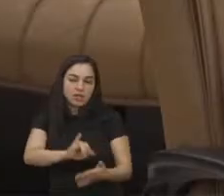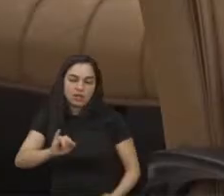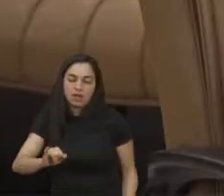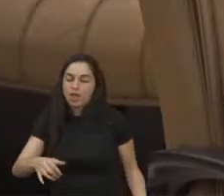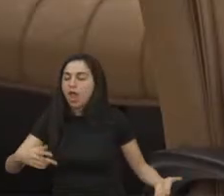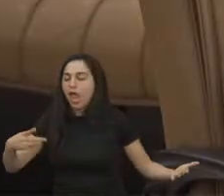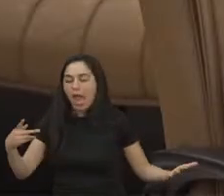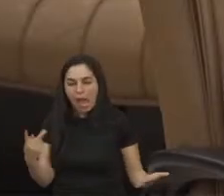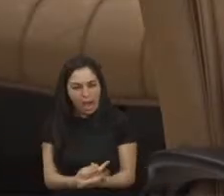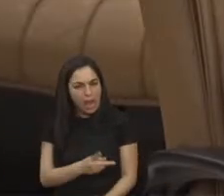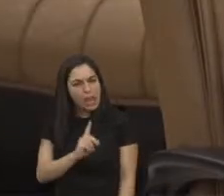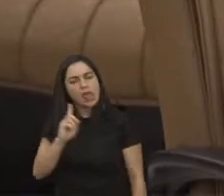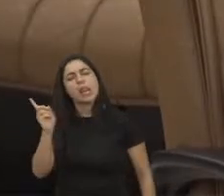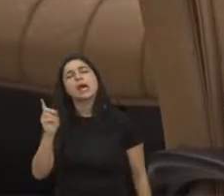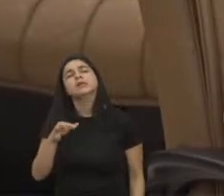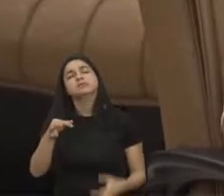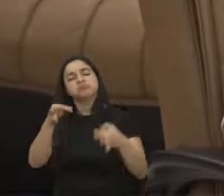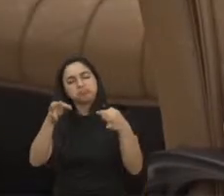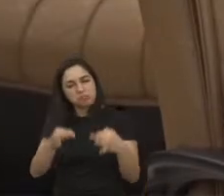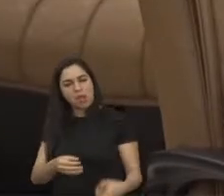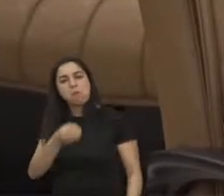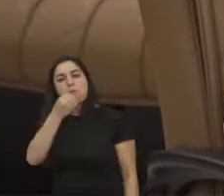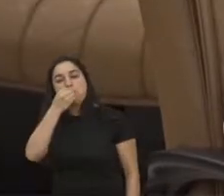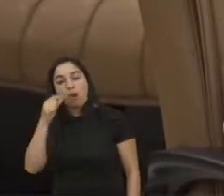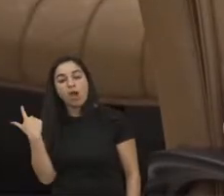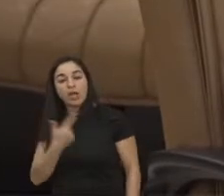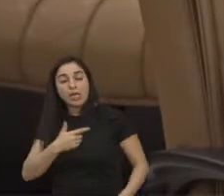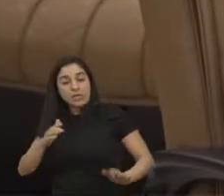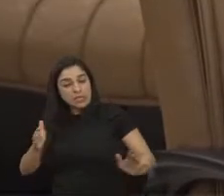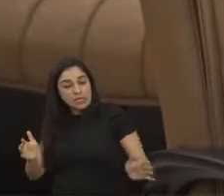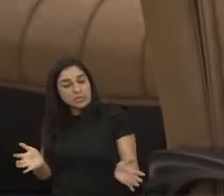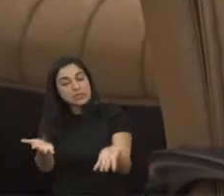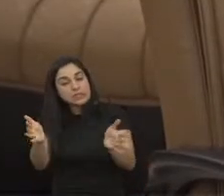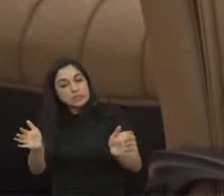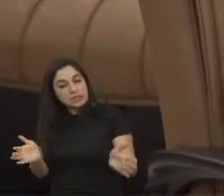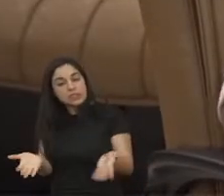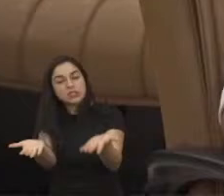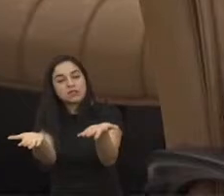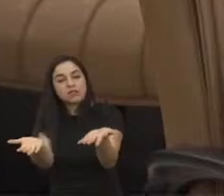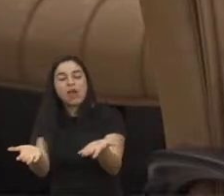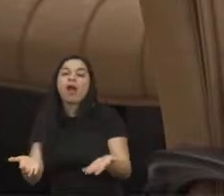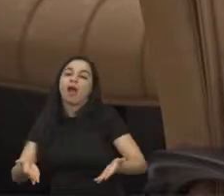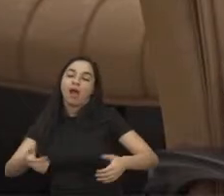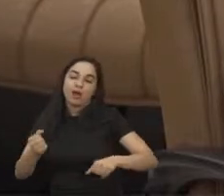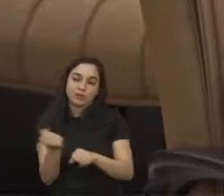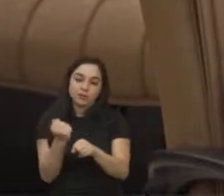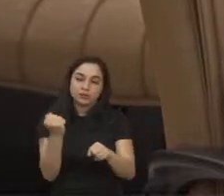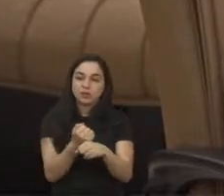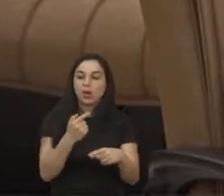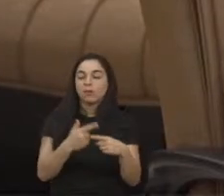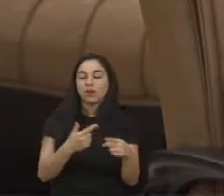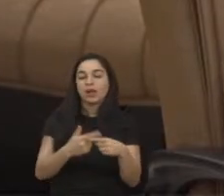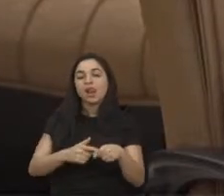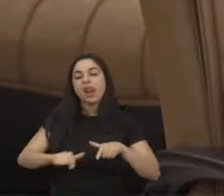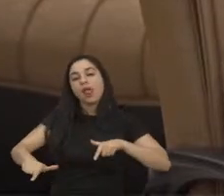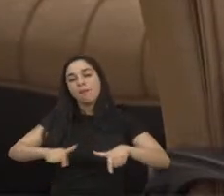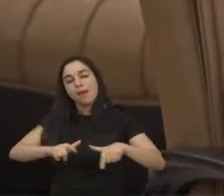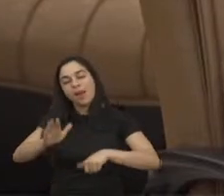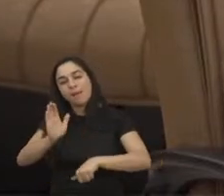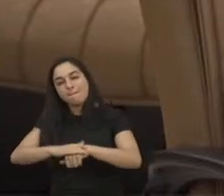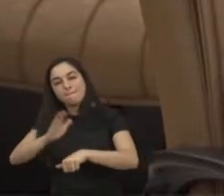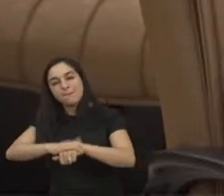errado. É bom que a gente incentive a construção civil. A construção civil é uma das áreas que mais gera emprego aqui em